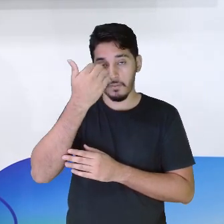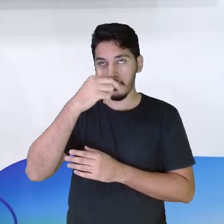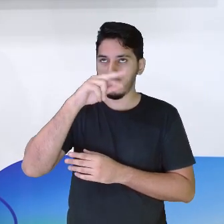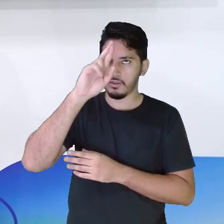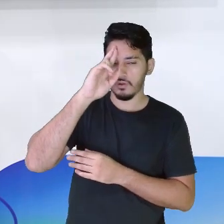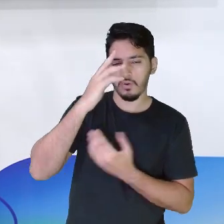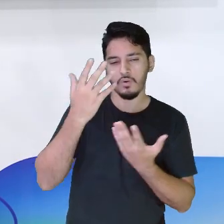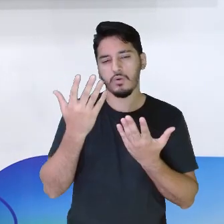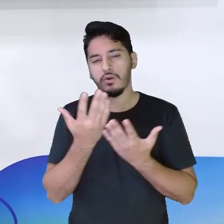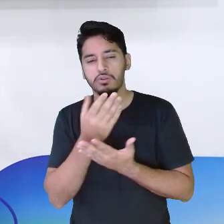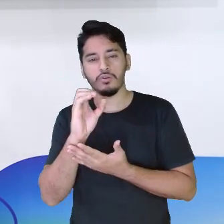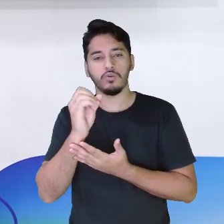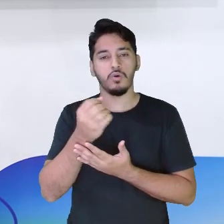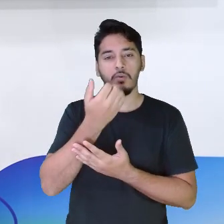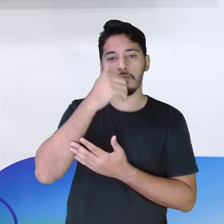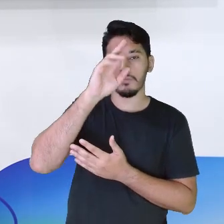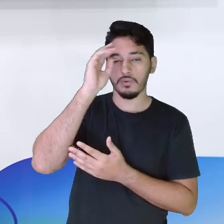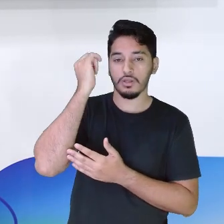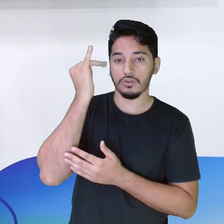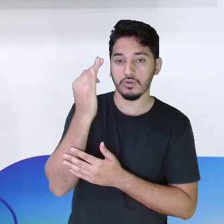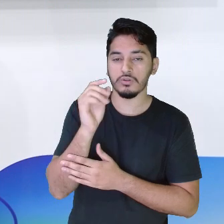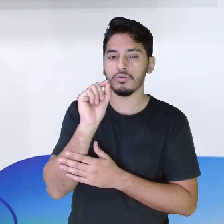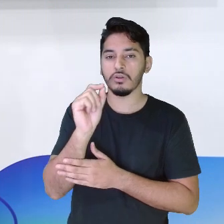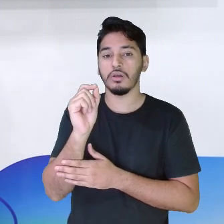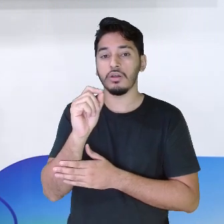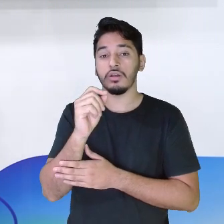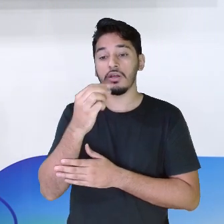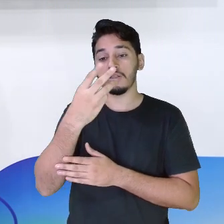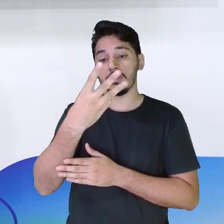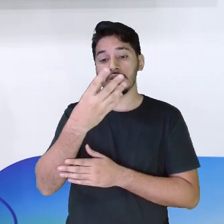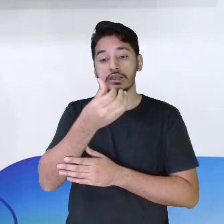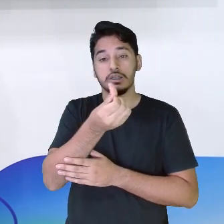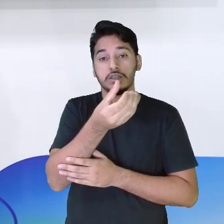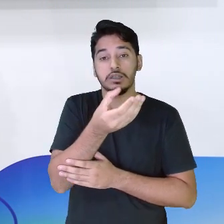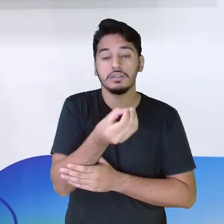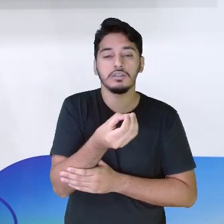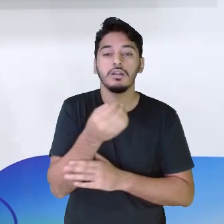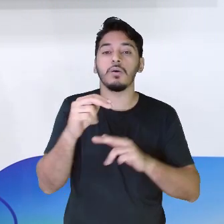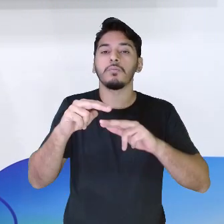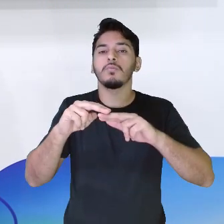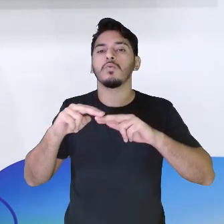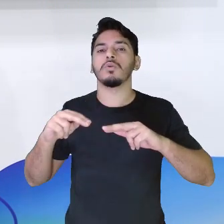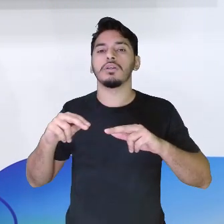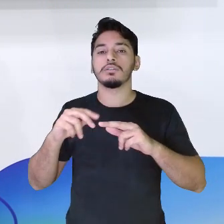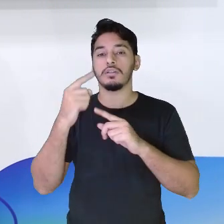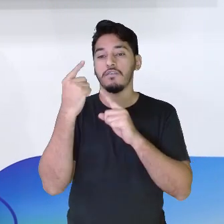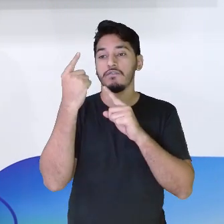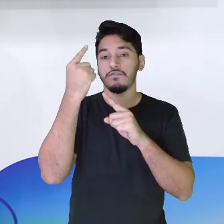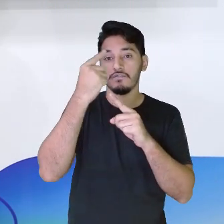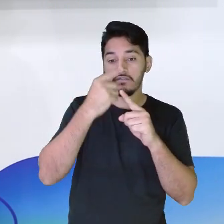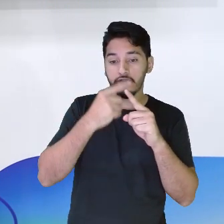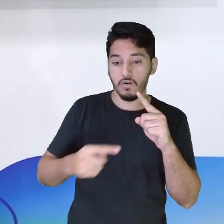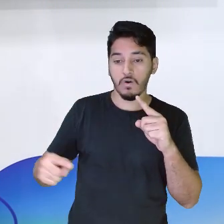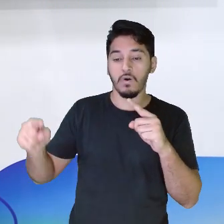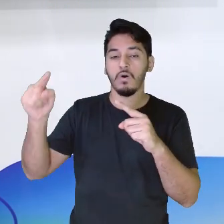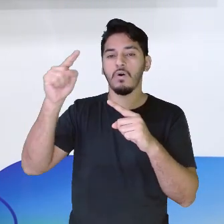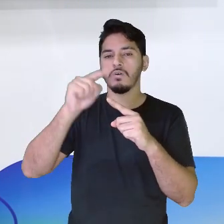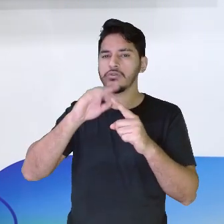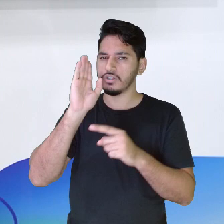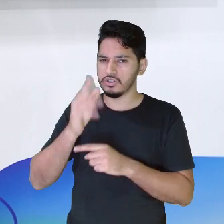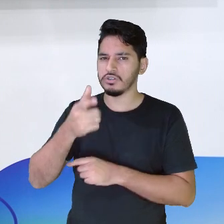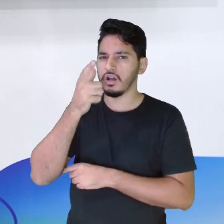no meio-dia, os 360. Por isso que ele dá aquela volta completa. Já